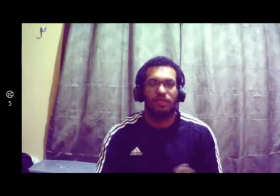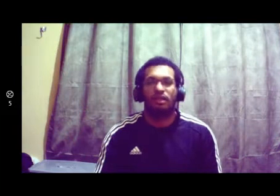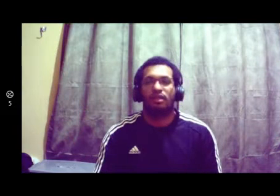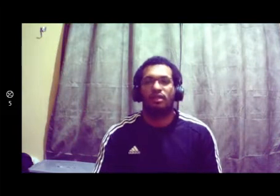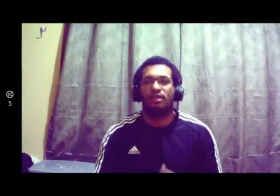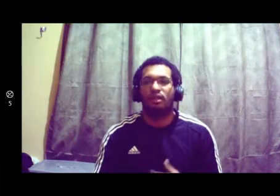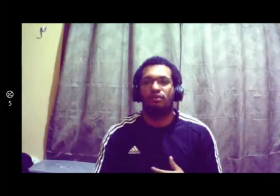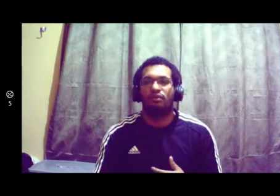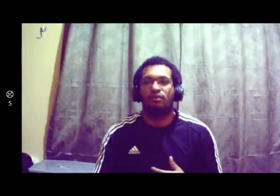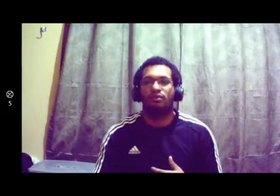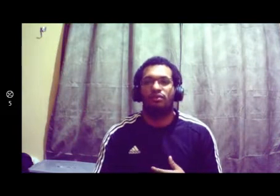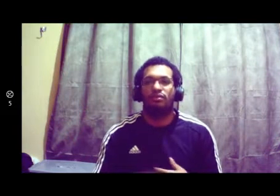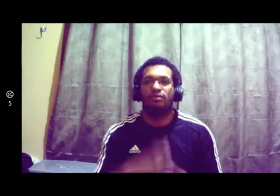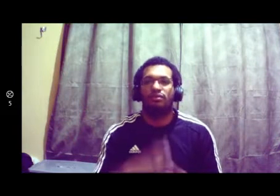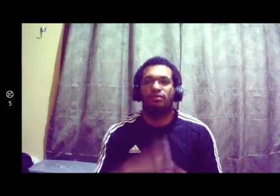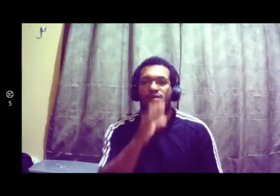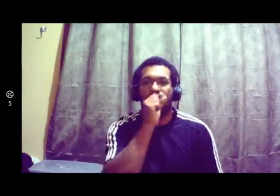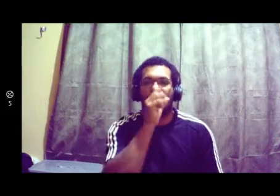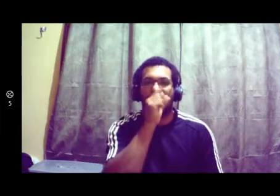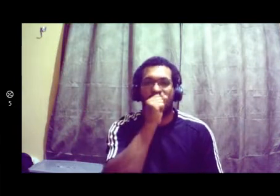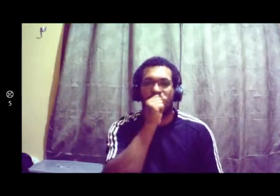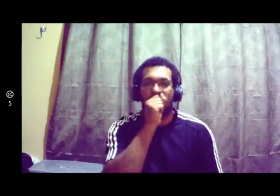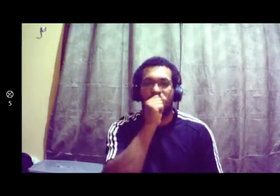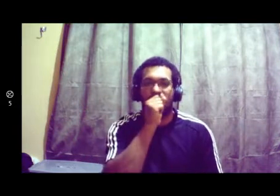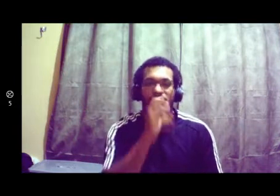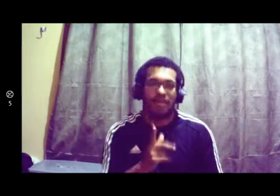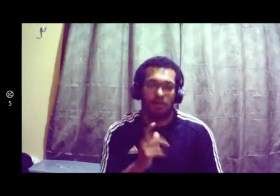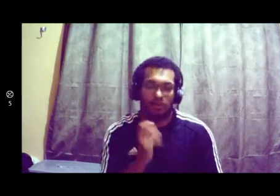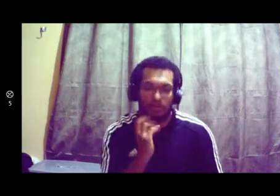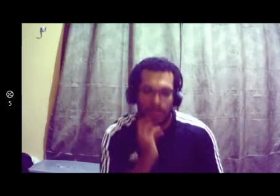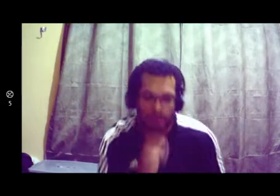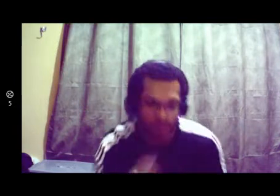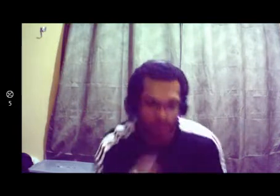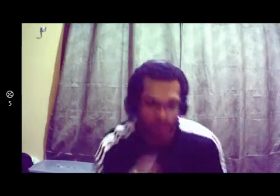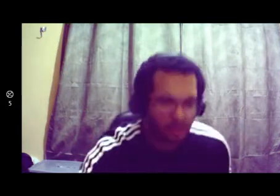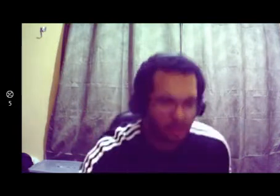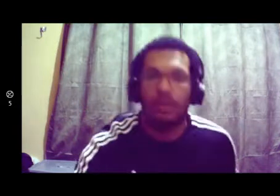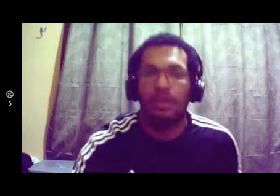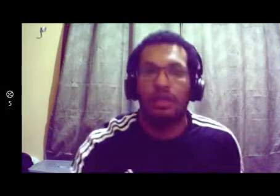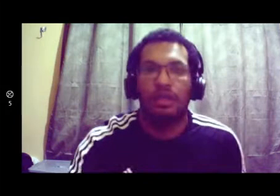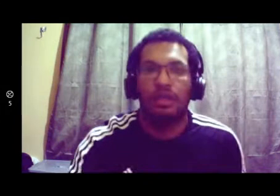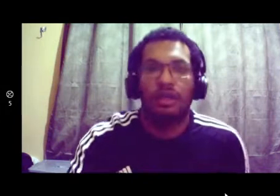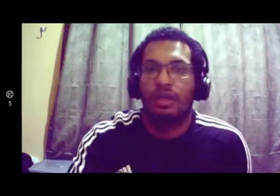né? Então, você faz assim, sábado também.